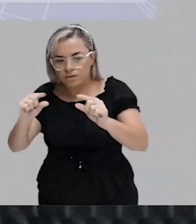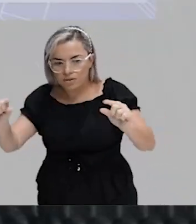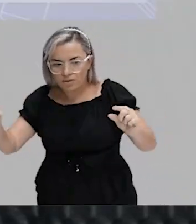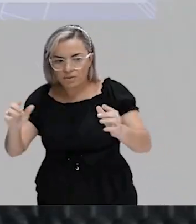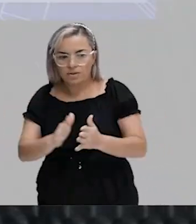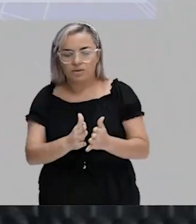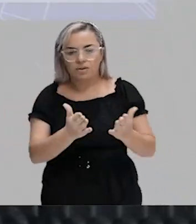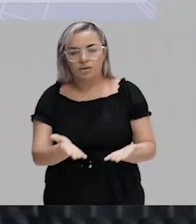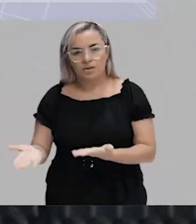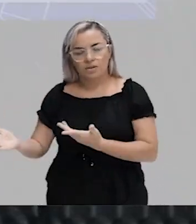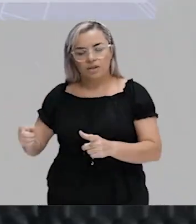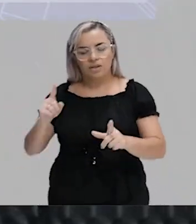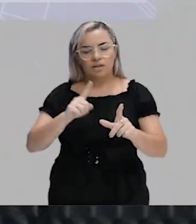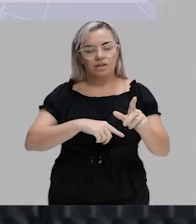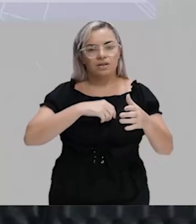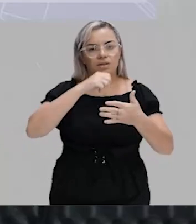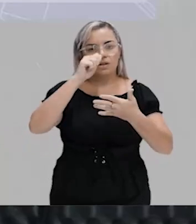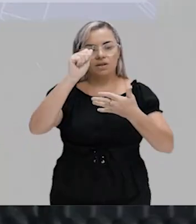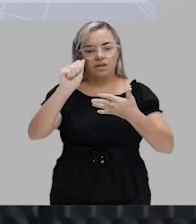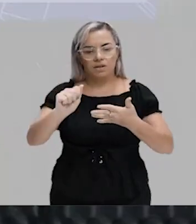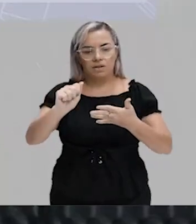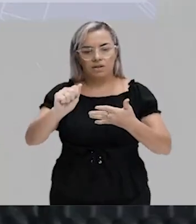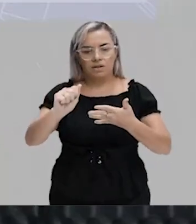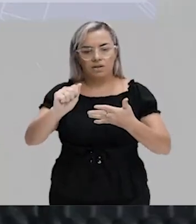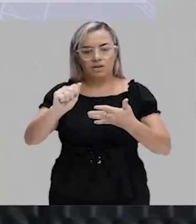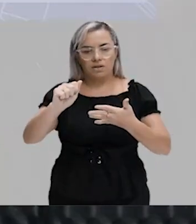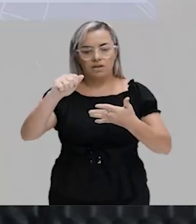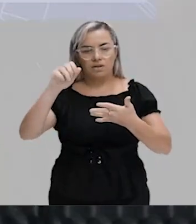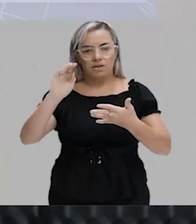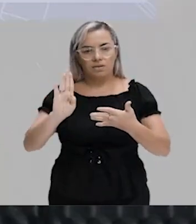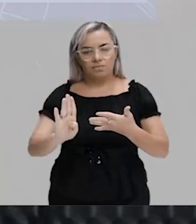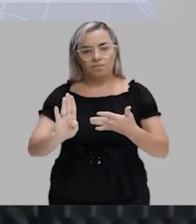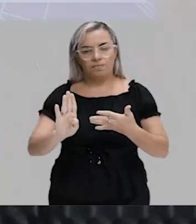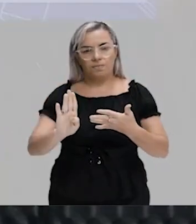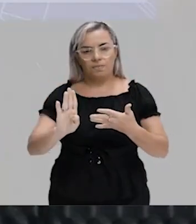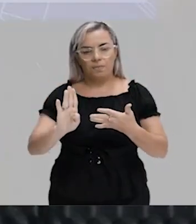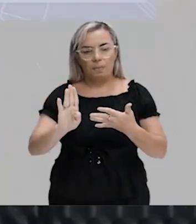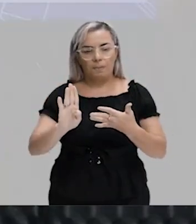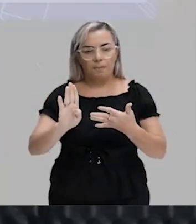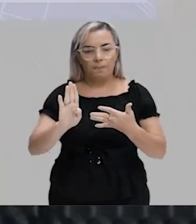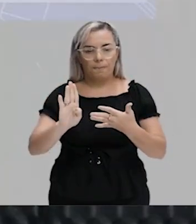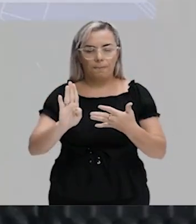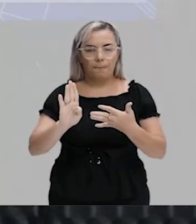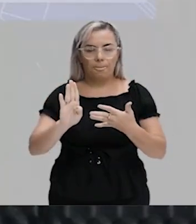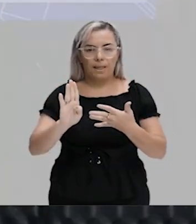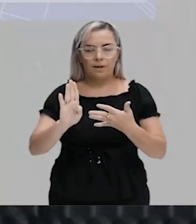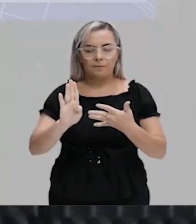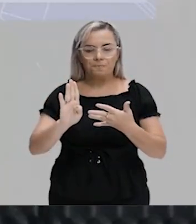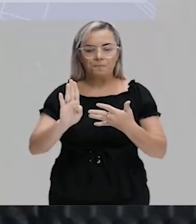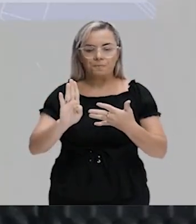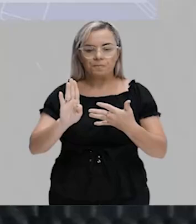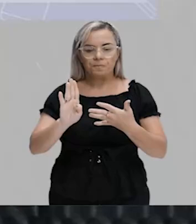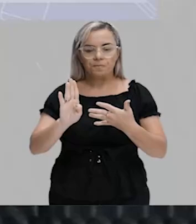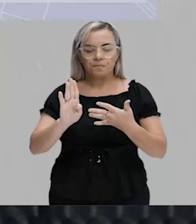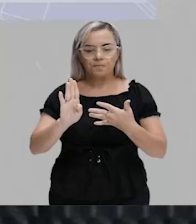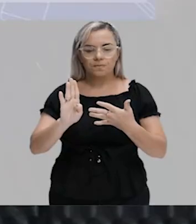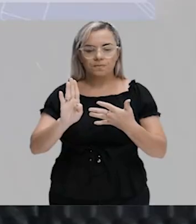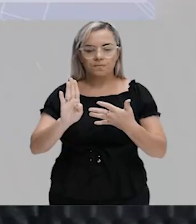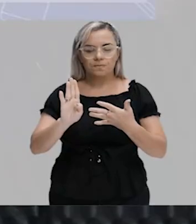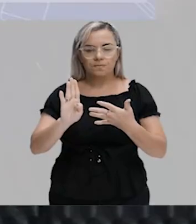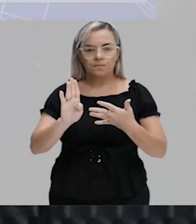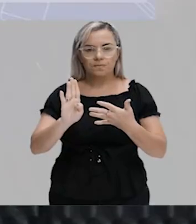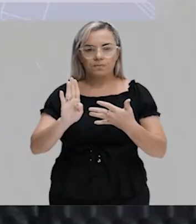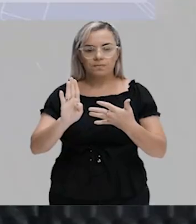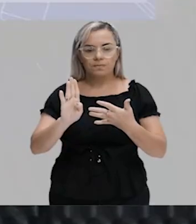A, condenam essa regra gramatical. Letra B, acreditam que apenas os esclarecidos sabem